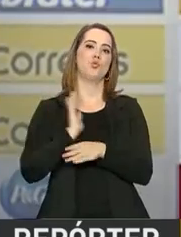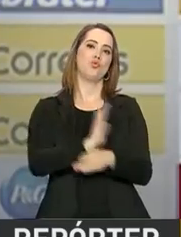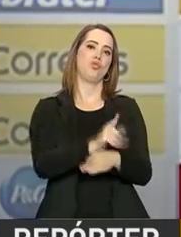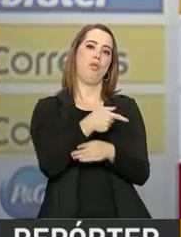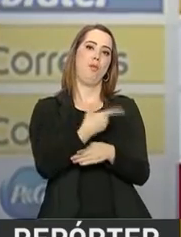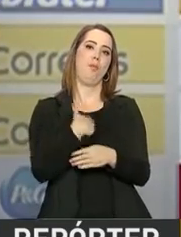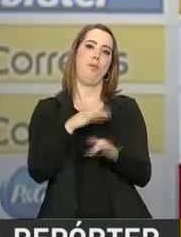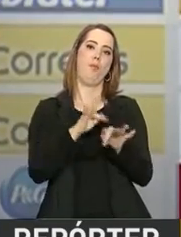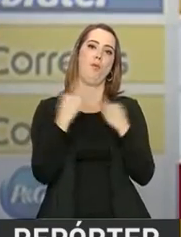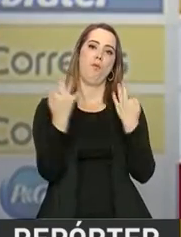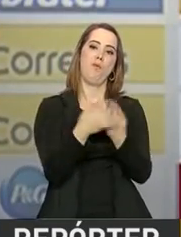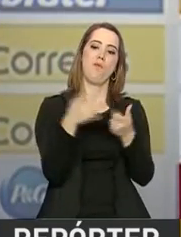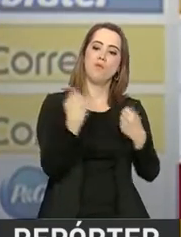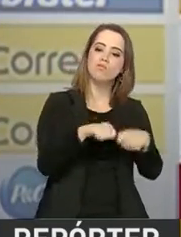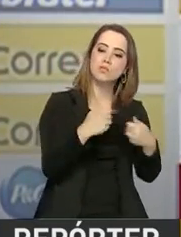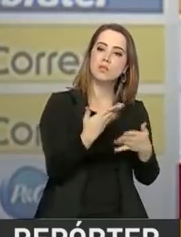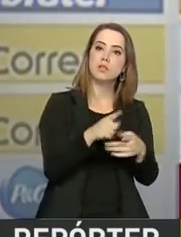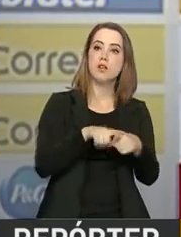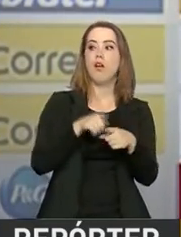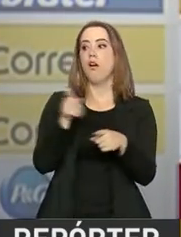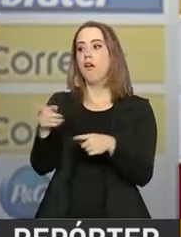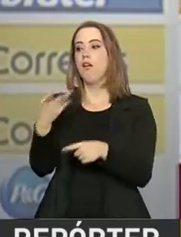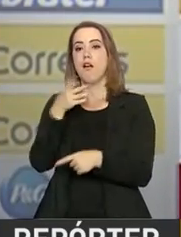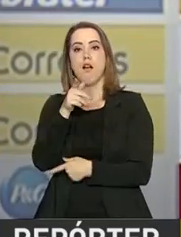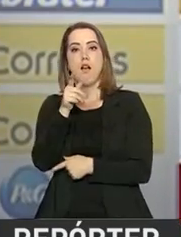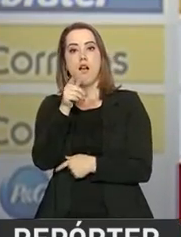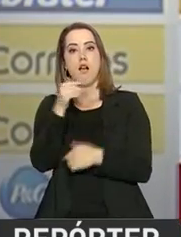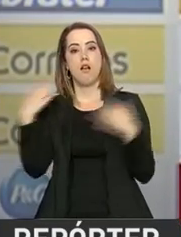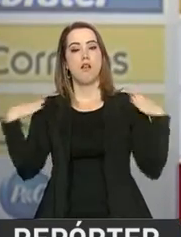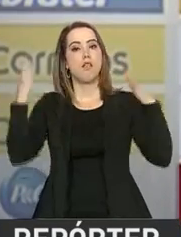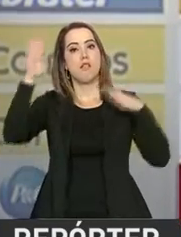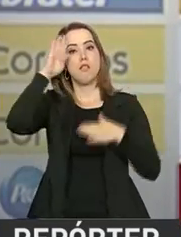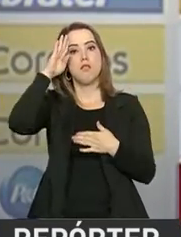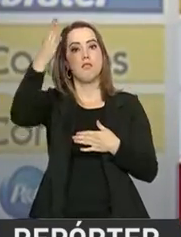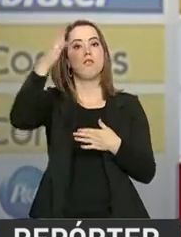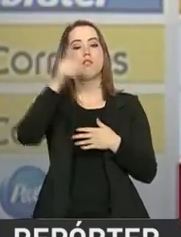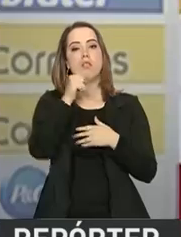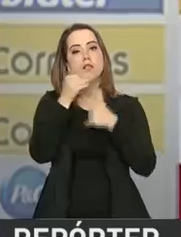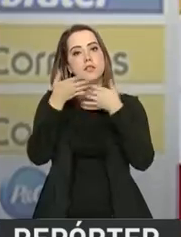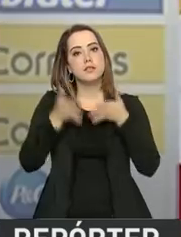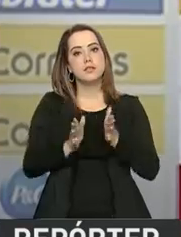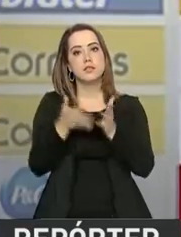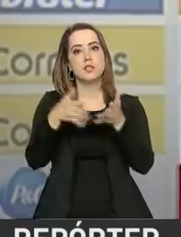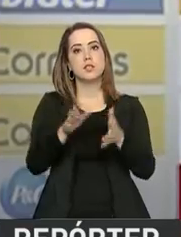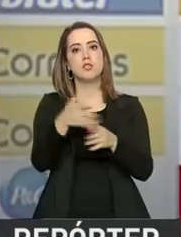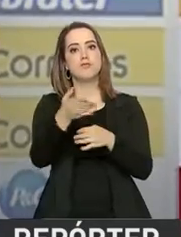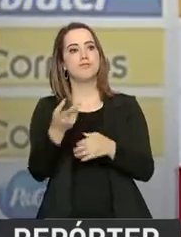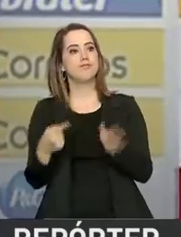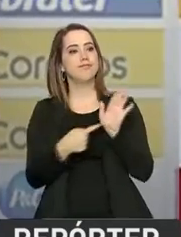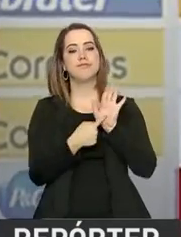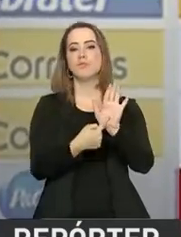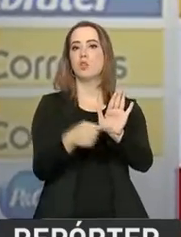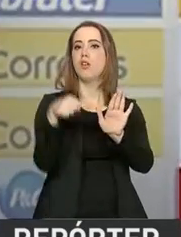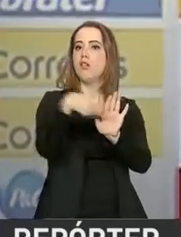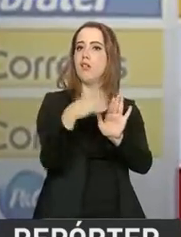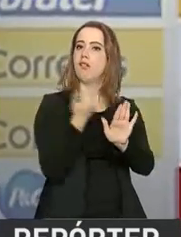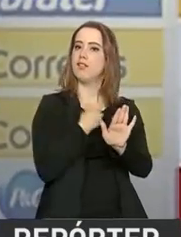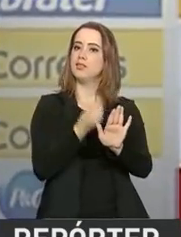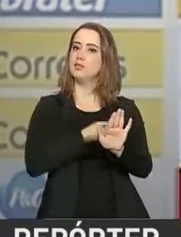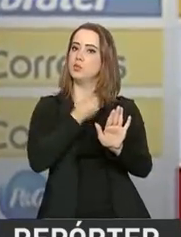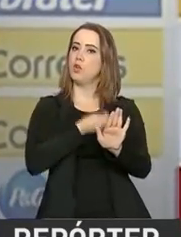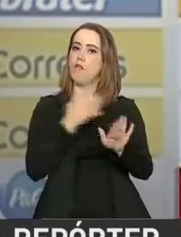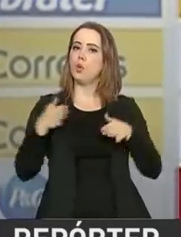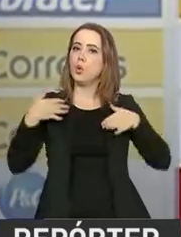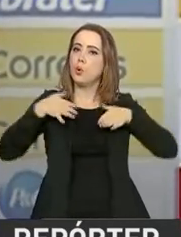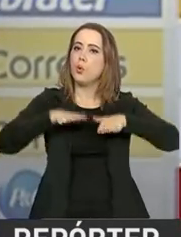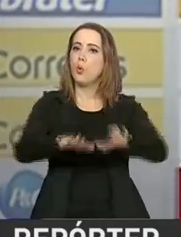de alguma forma e a Marinha apareceu em minha vida né com esse projeto de inclusão social